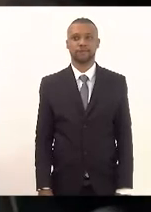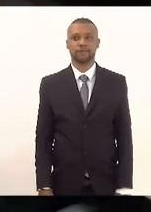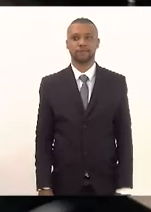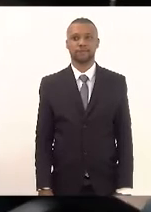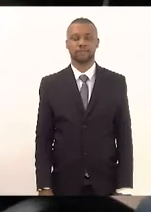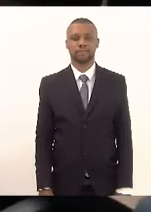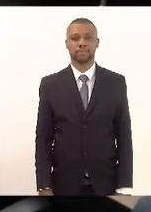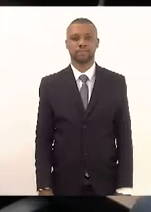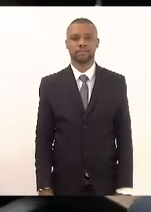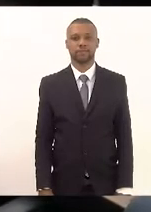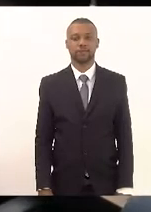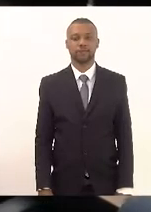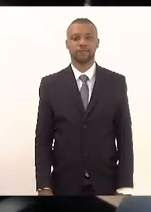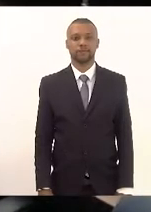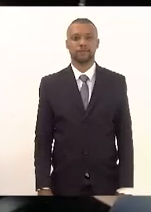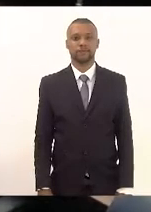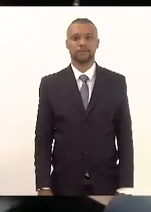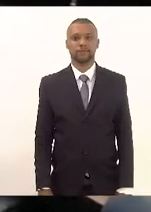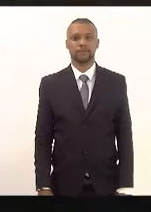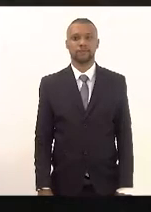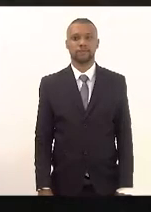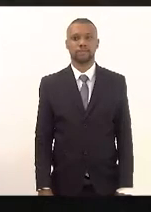E aí